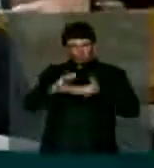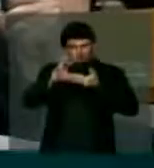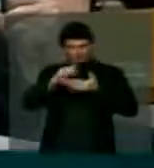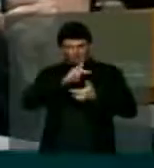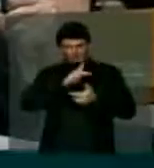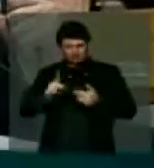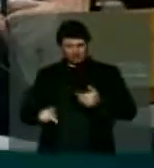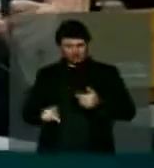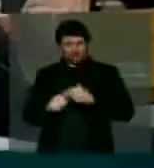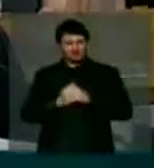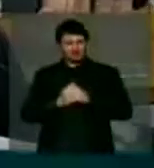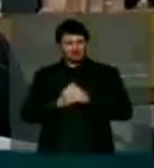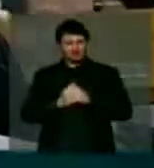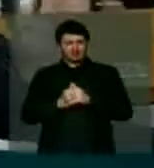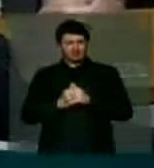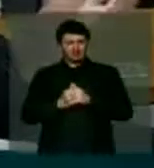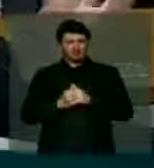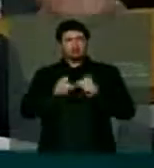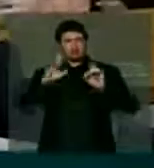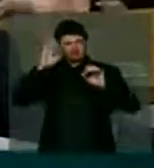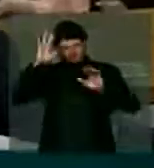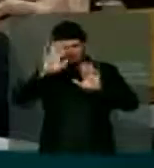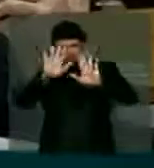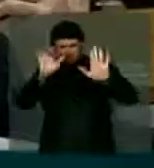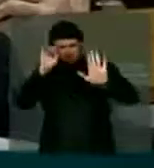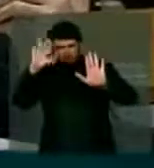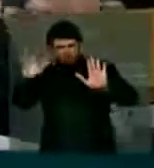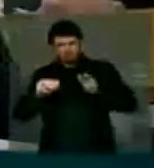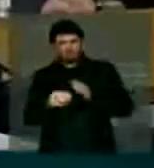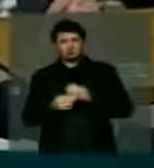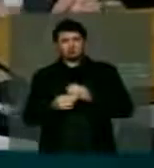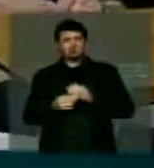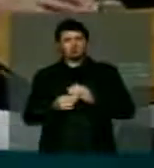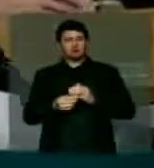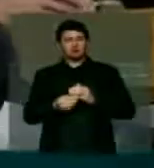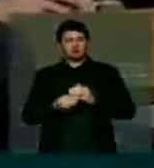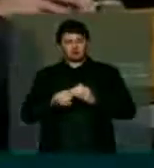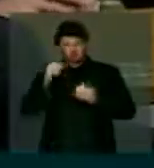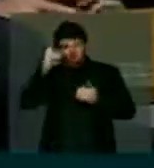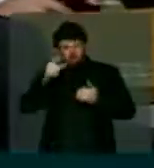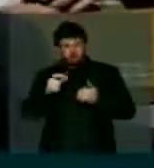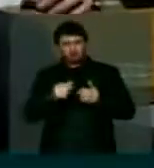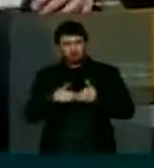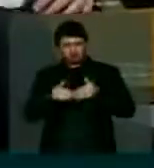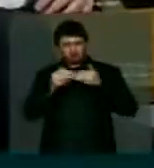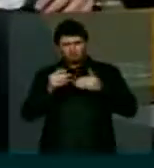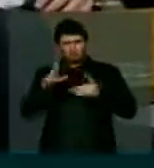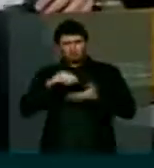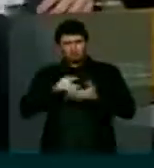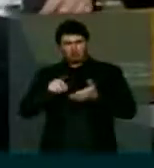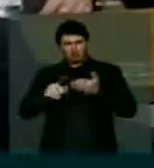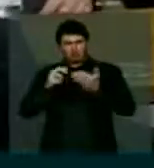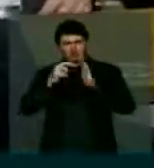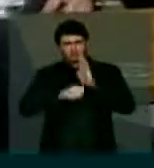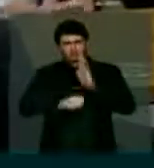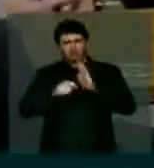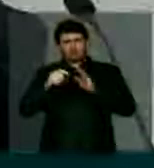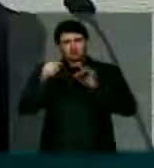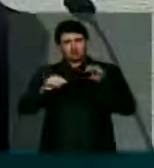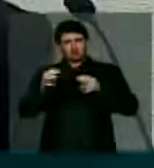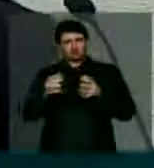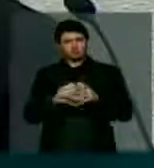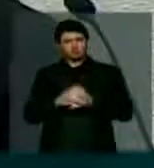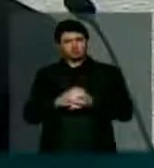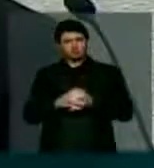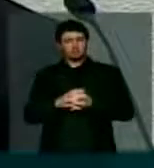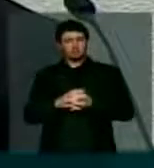presidente da companhia e da diretoria. Vamos imaginar, apenas imaginar. Se o senhor tivesse interesse, o senhor não pediria uma cópia desse parecer jurídico? Eu não